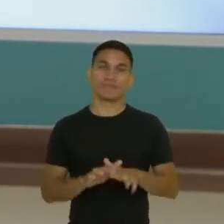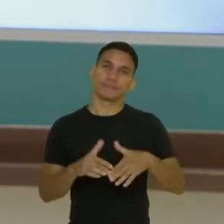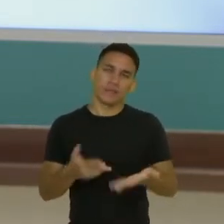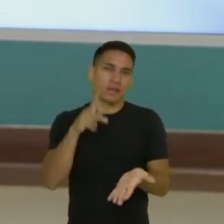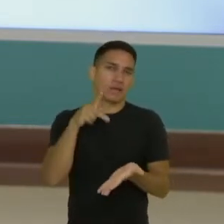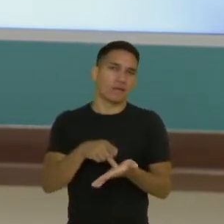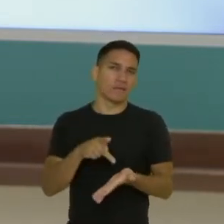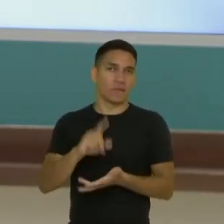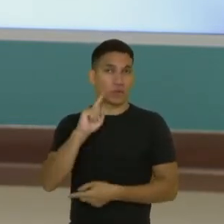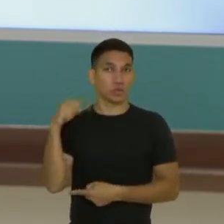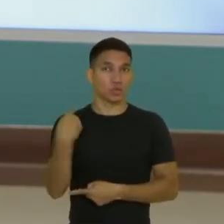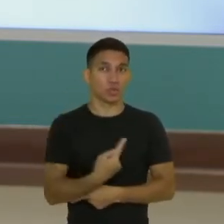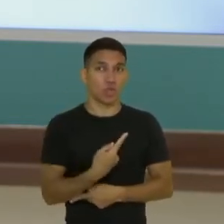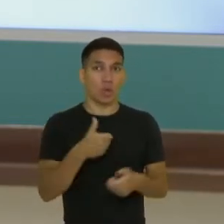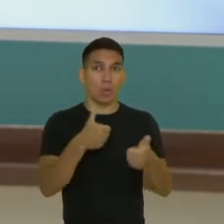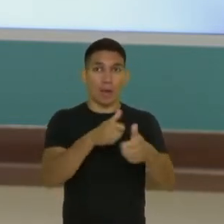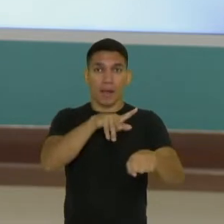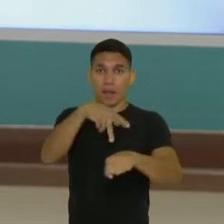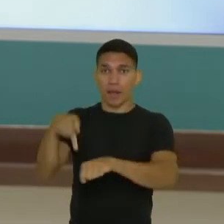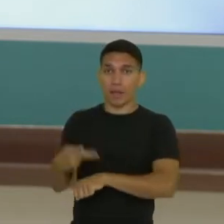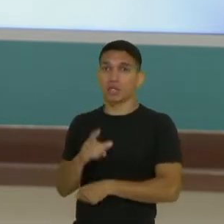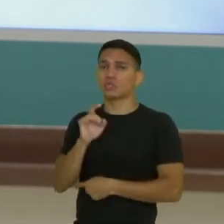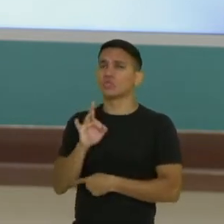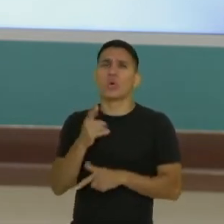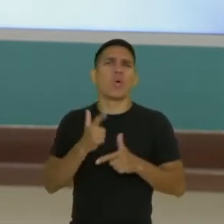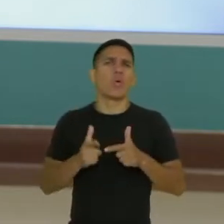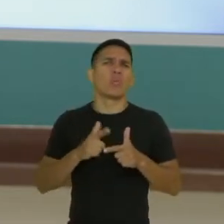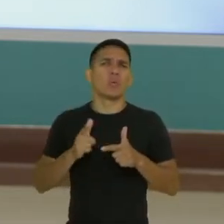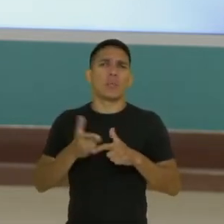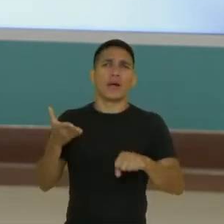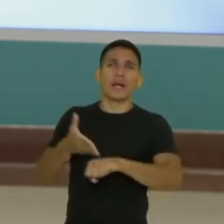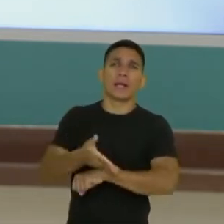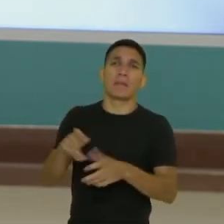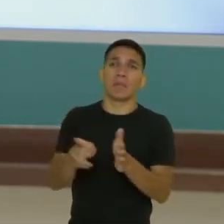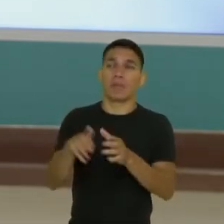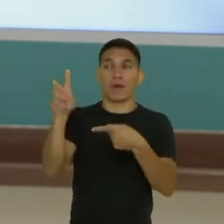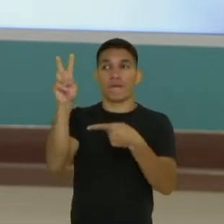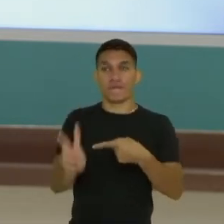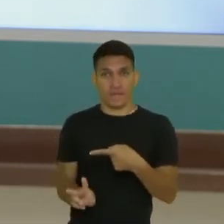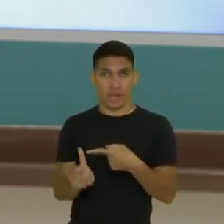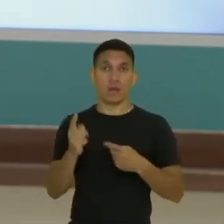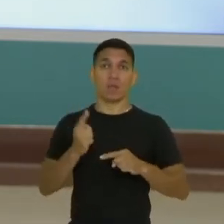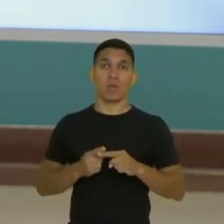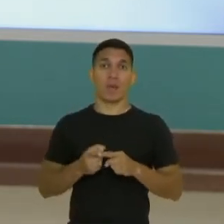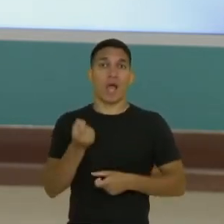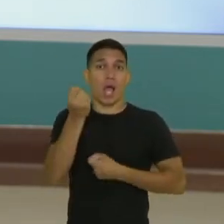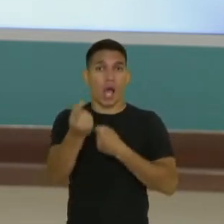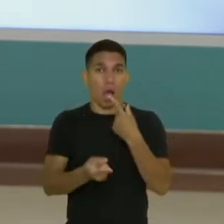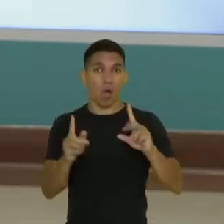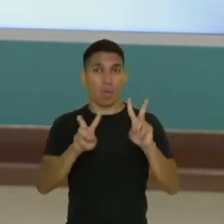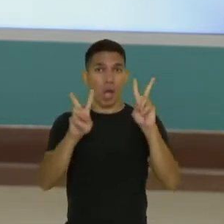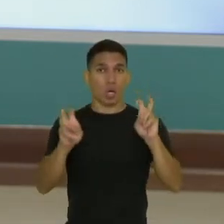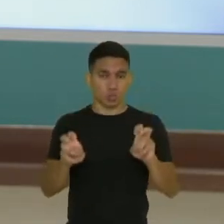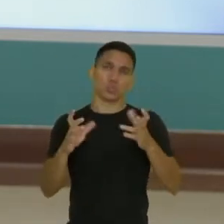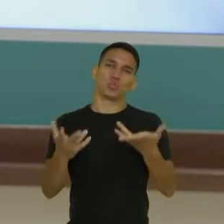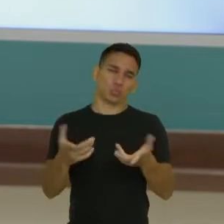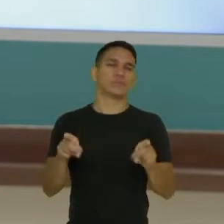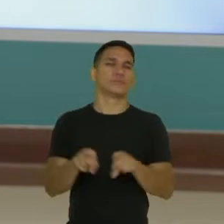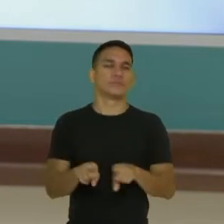que você, ou eu, brasileiros, podemos sair do país, ir, por exemplo, lá